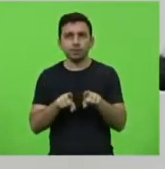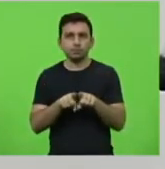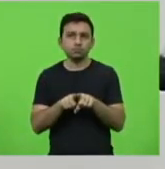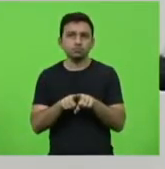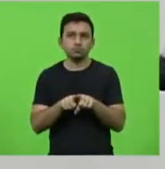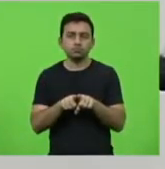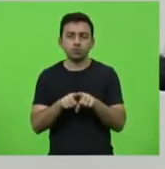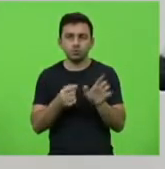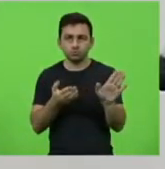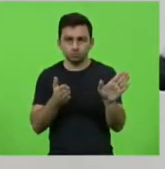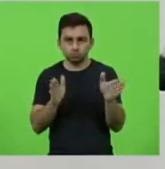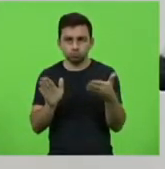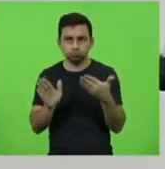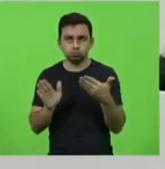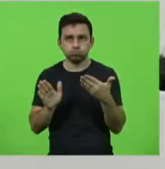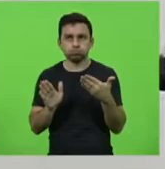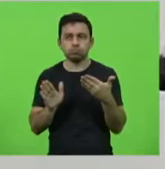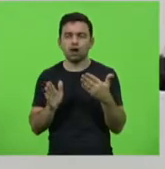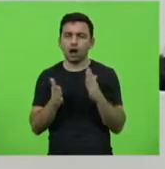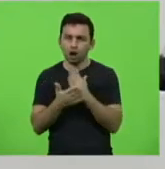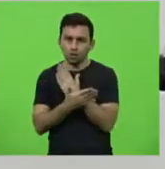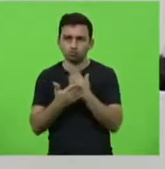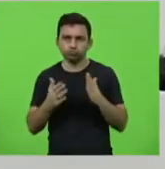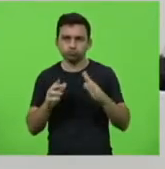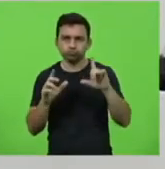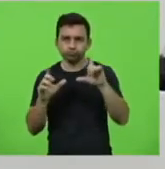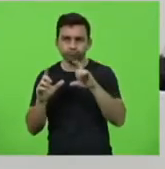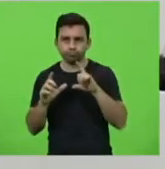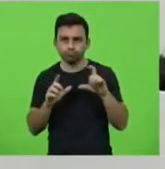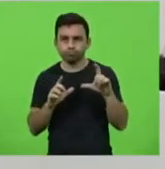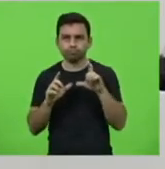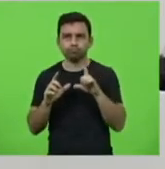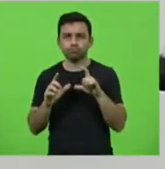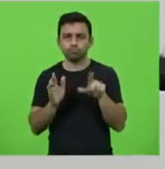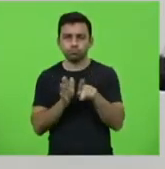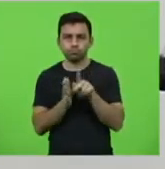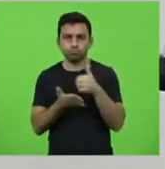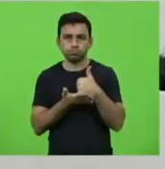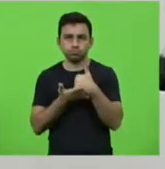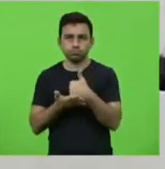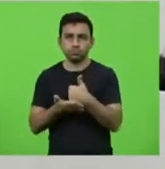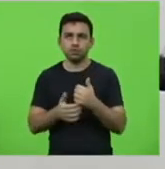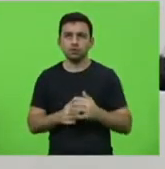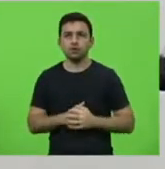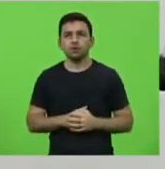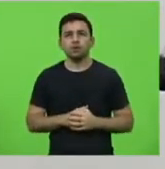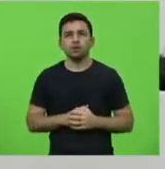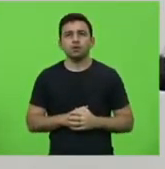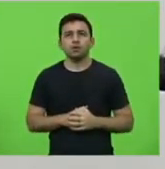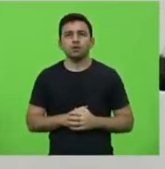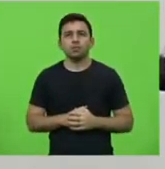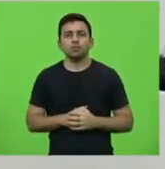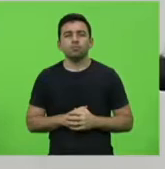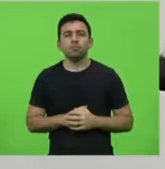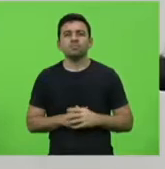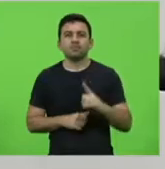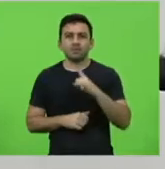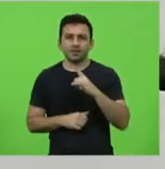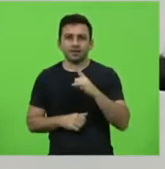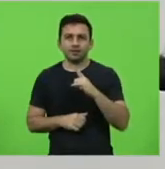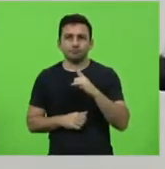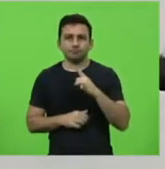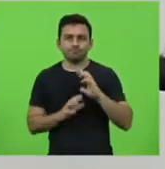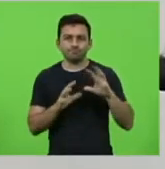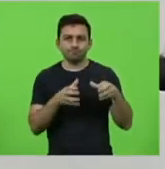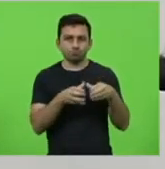uma pequena, depois algumas fotografias do pessoal de apoio, é assim, nós temos uma corporação